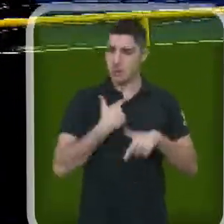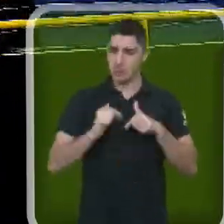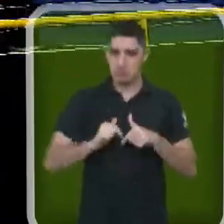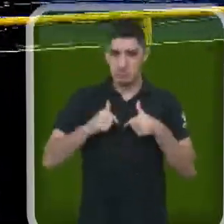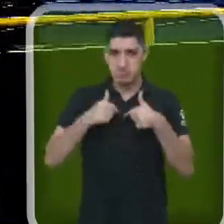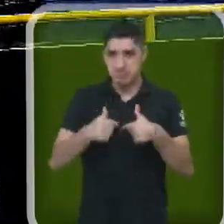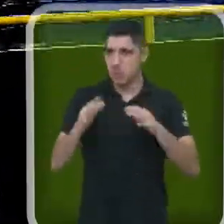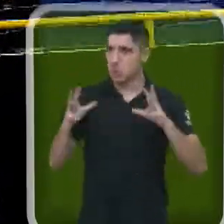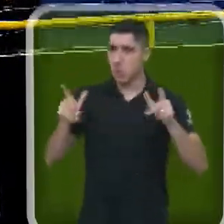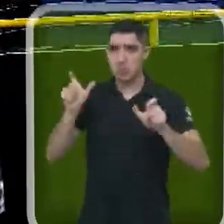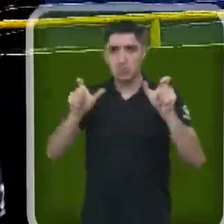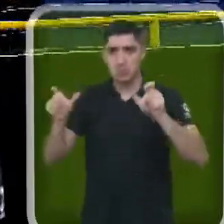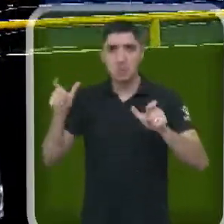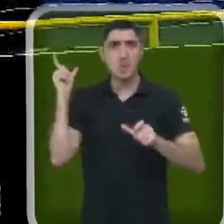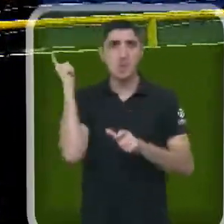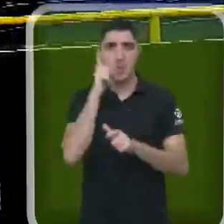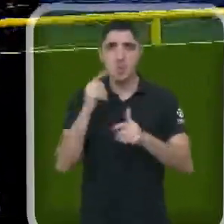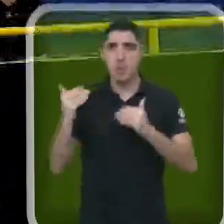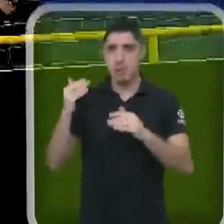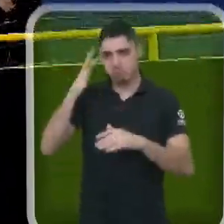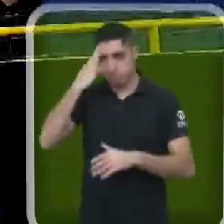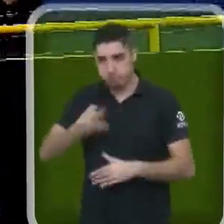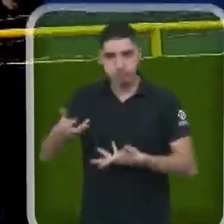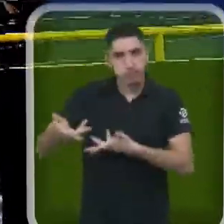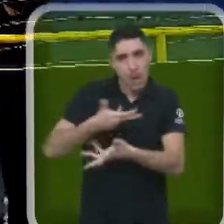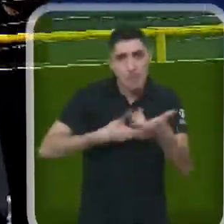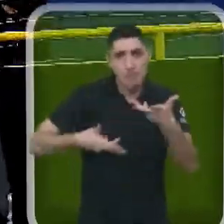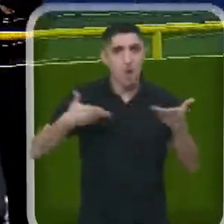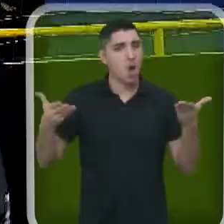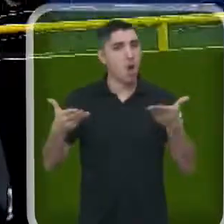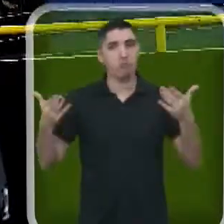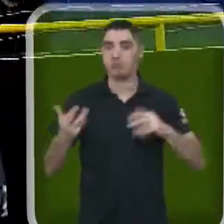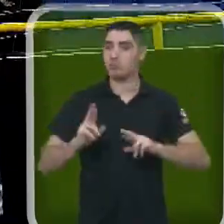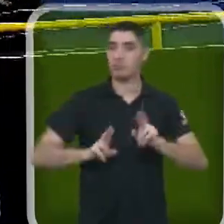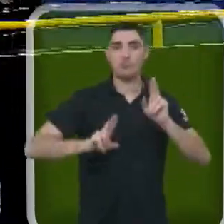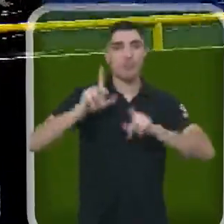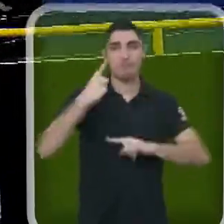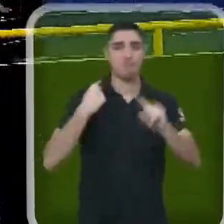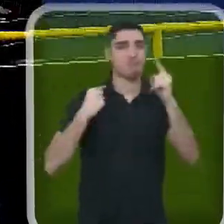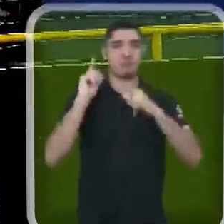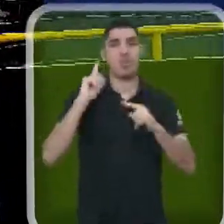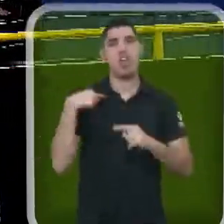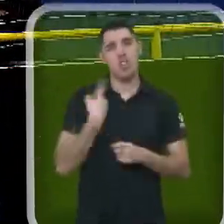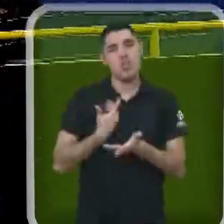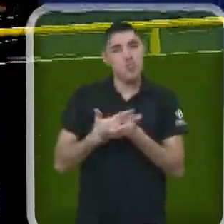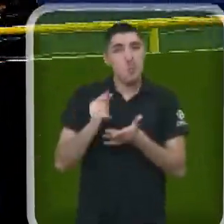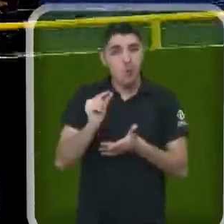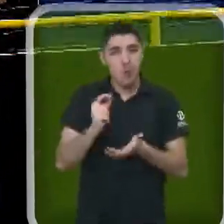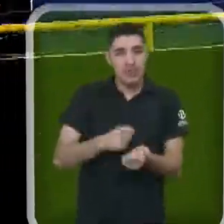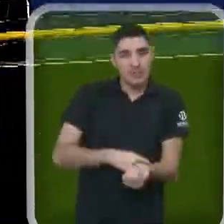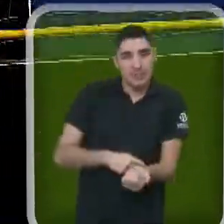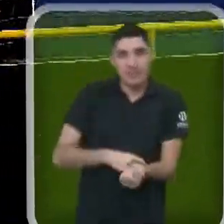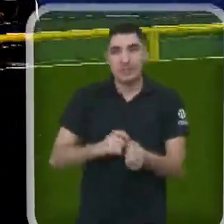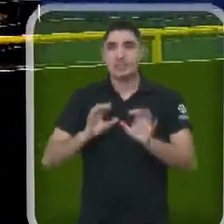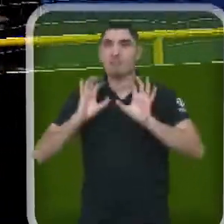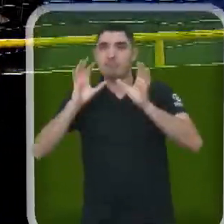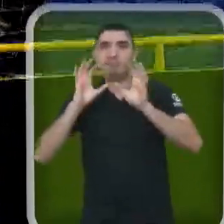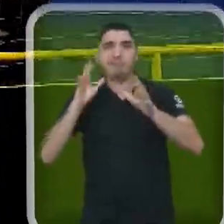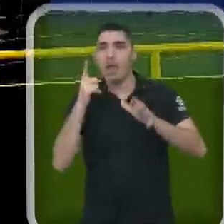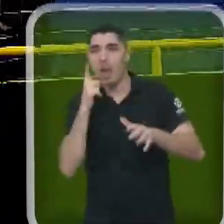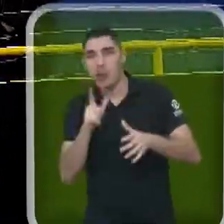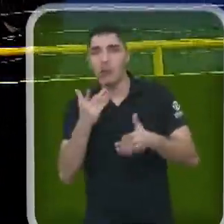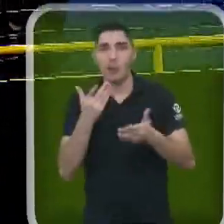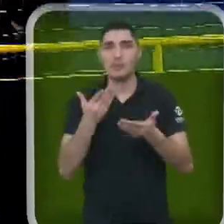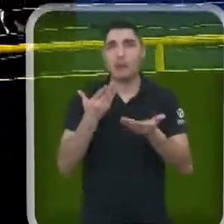de todos a entrega de todos os atletas é que fez a diferença aí hoje né começamos um pouco nervoso ela não tava saindo Mas depois